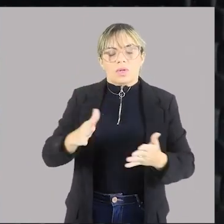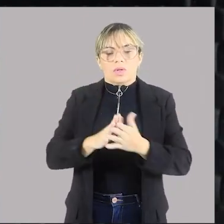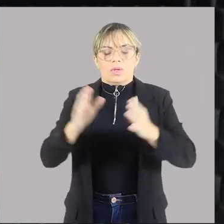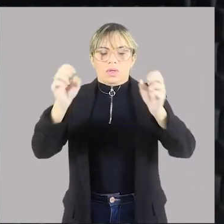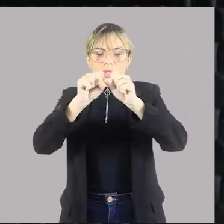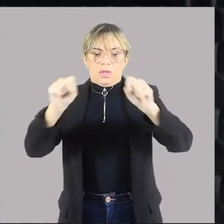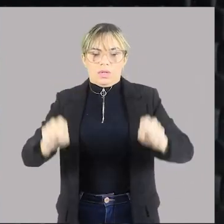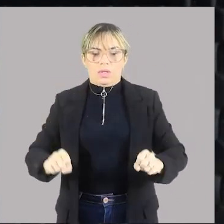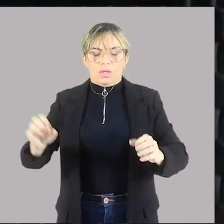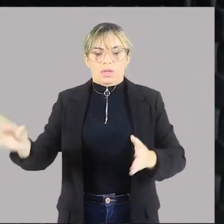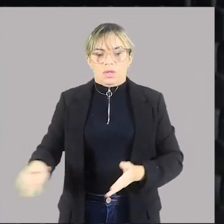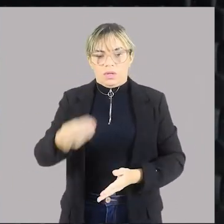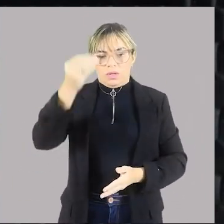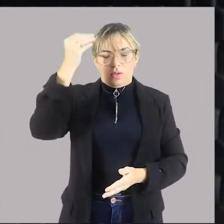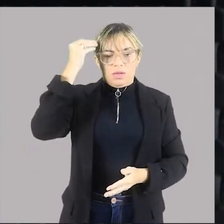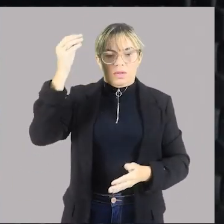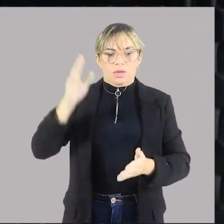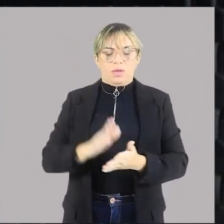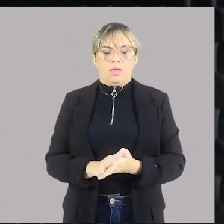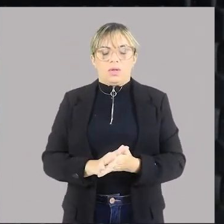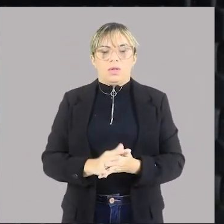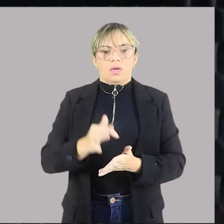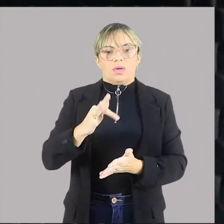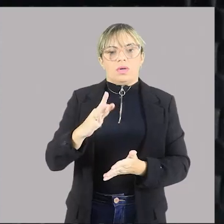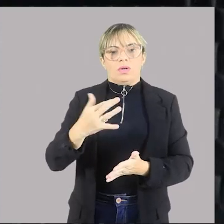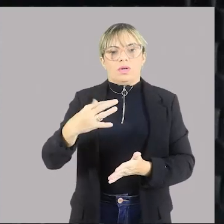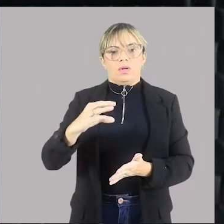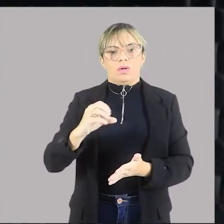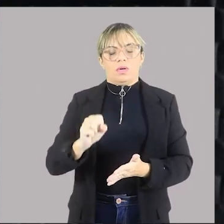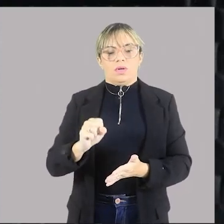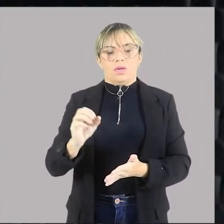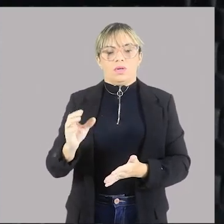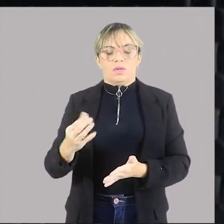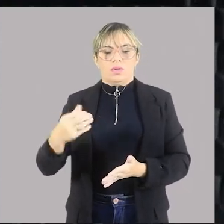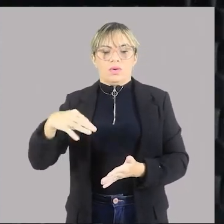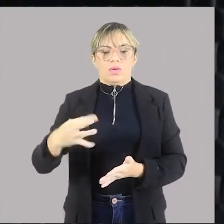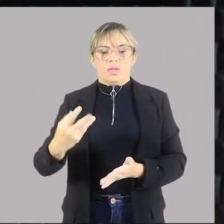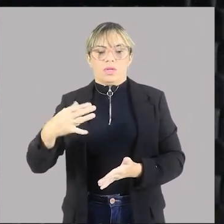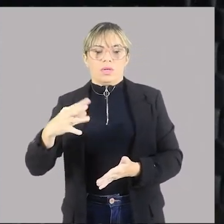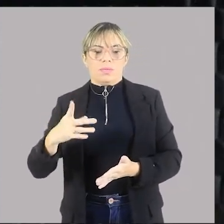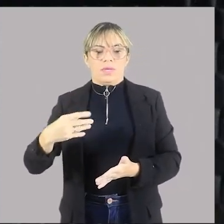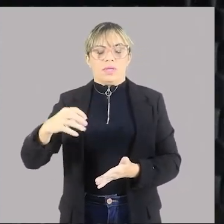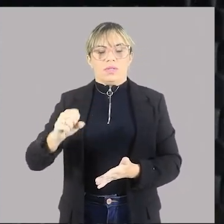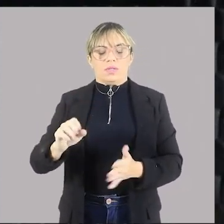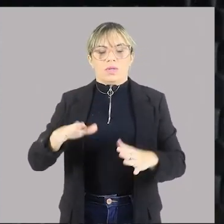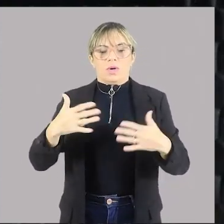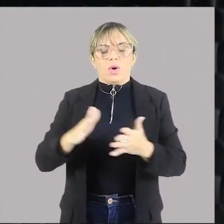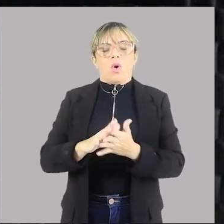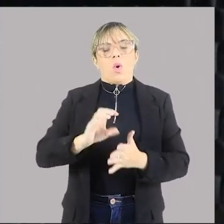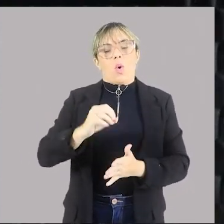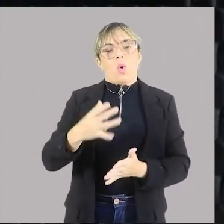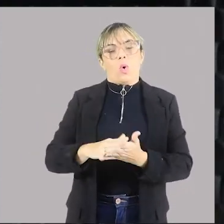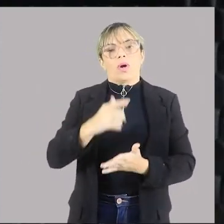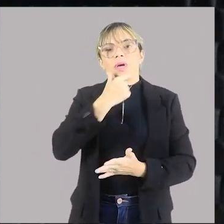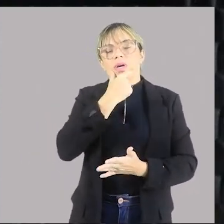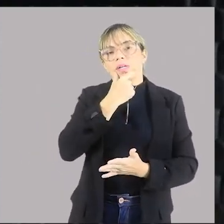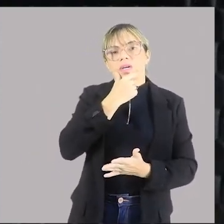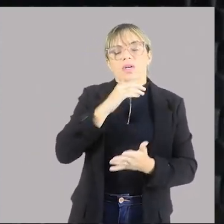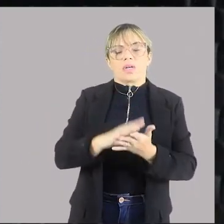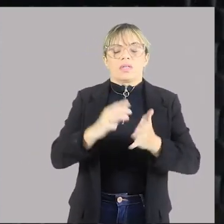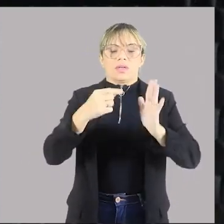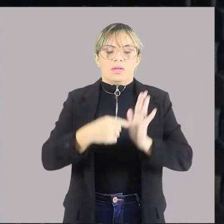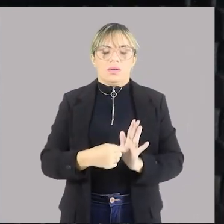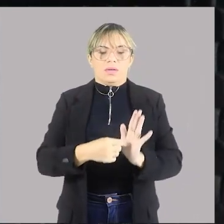sistema, anotem essa expressão, de freios e contrapesos, ou em inglês, como às vezes aparece em algumas